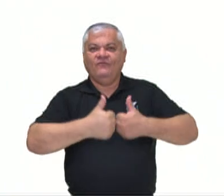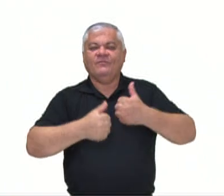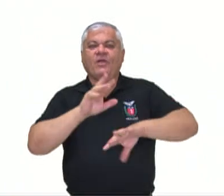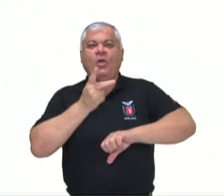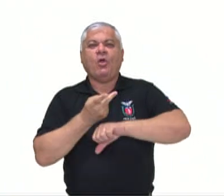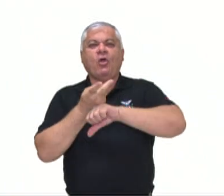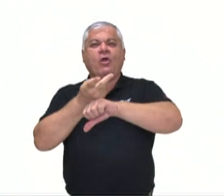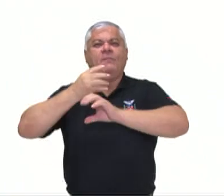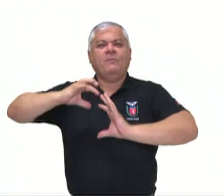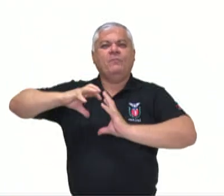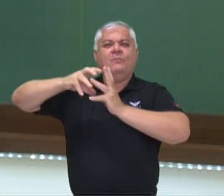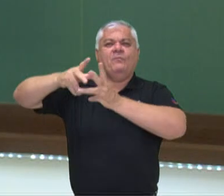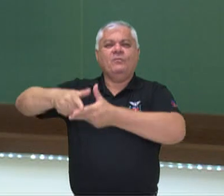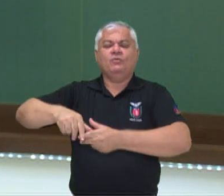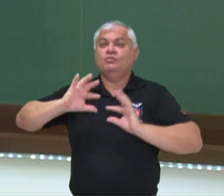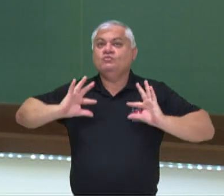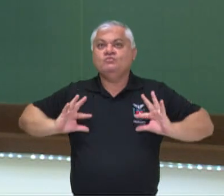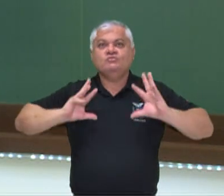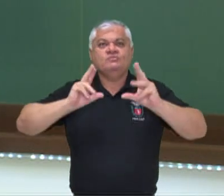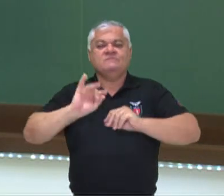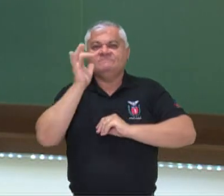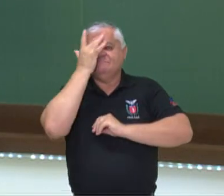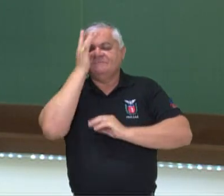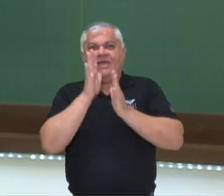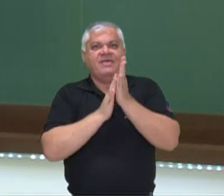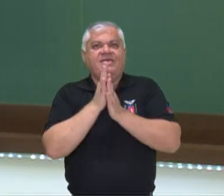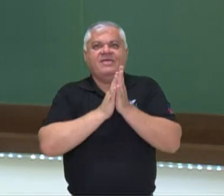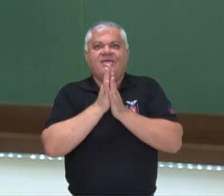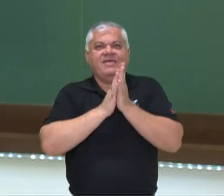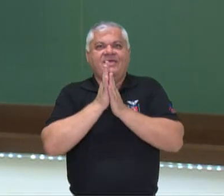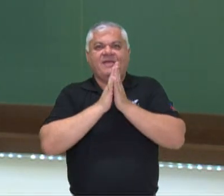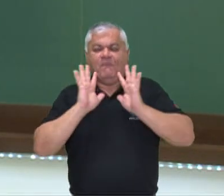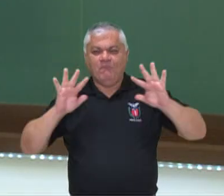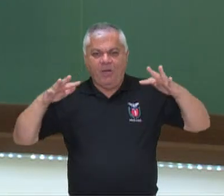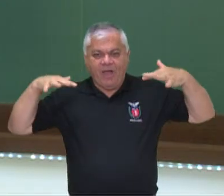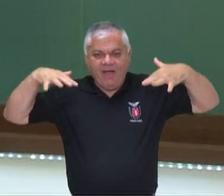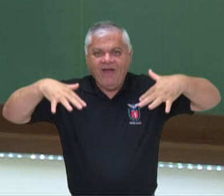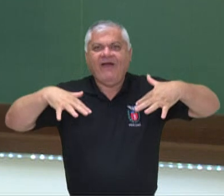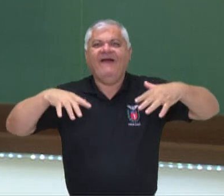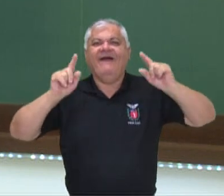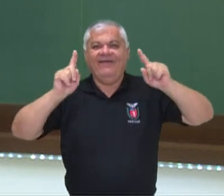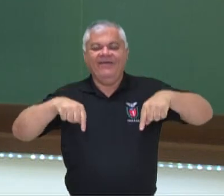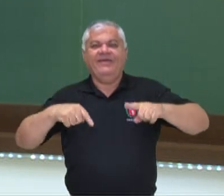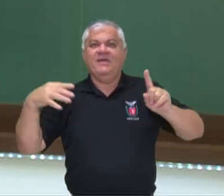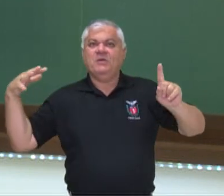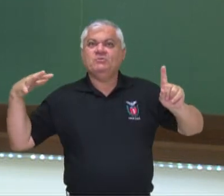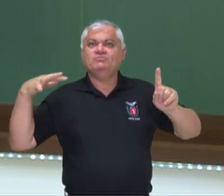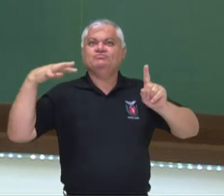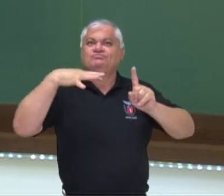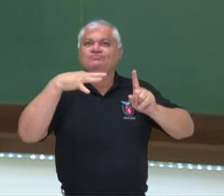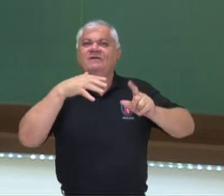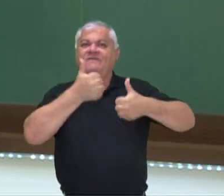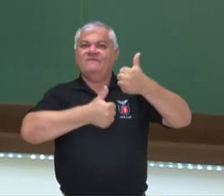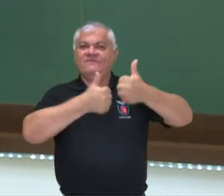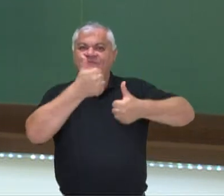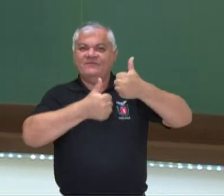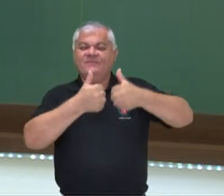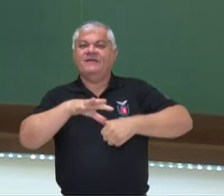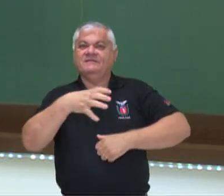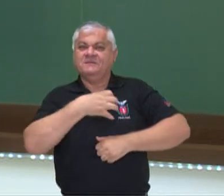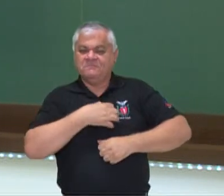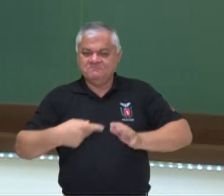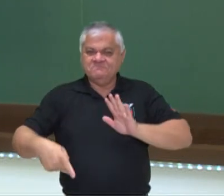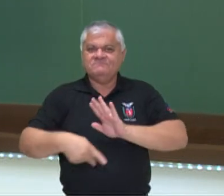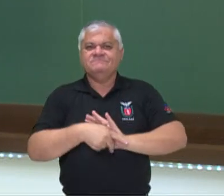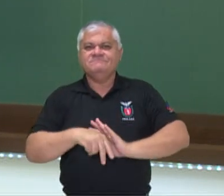essa paixão, esse sentimento até que a gente pode, por muito tempo, foi chamado de sentimento